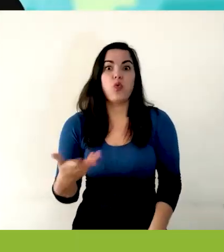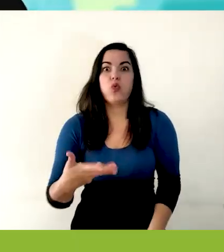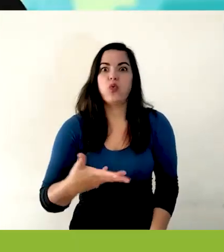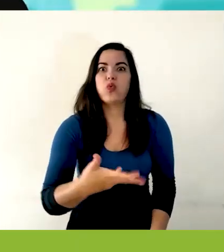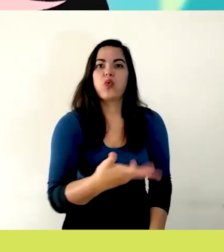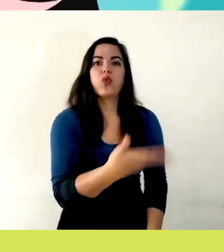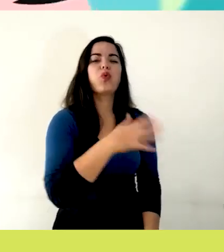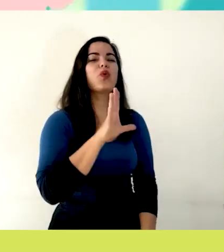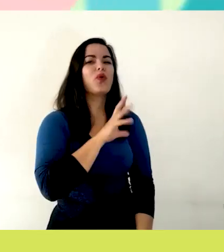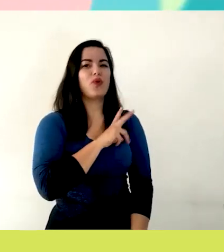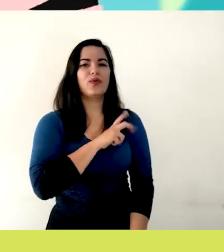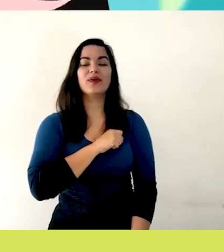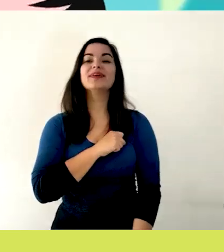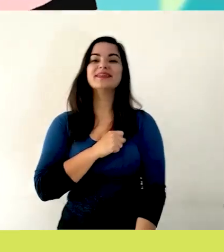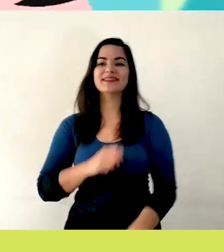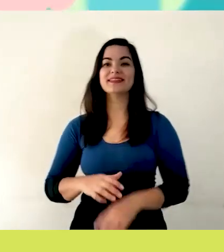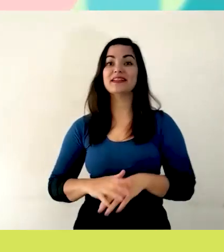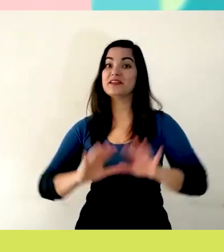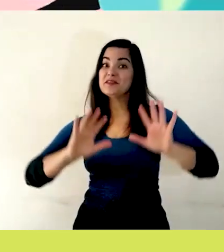pra valer.